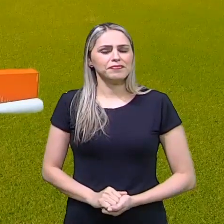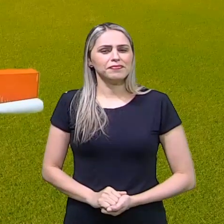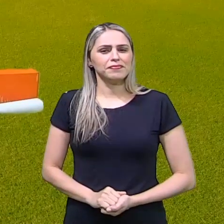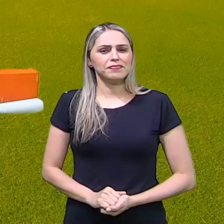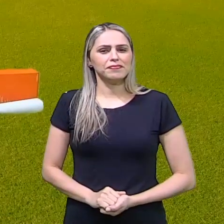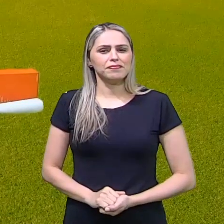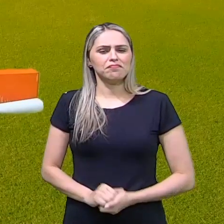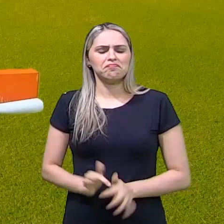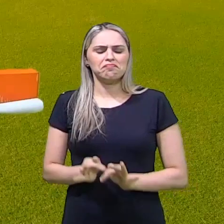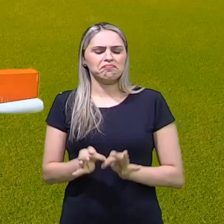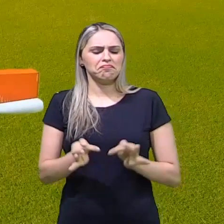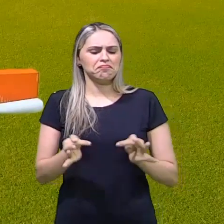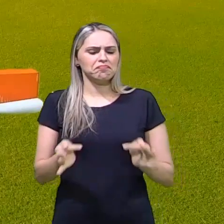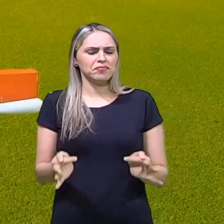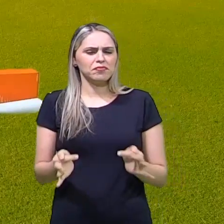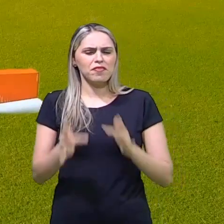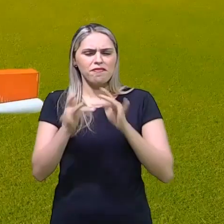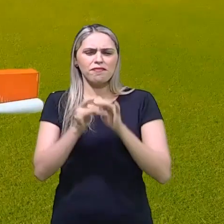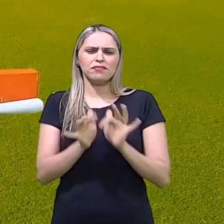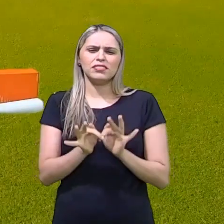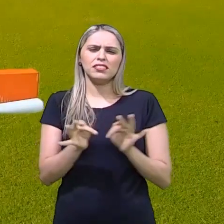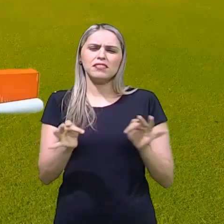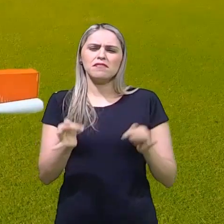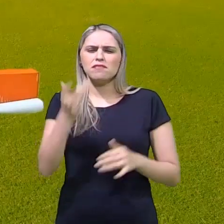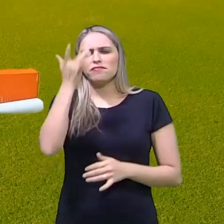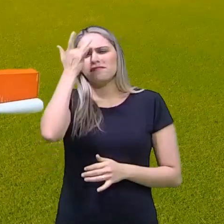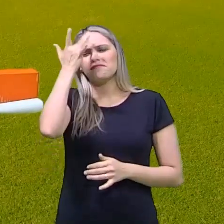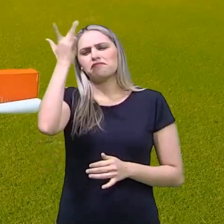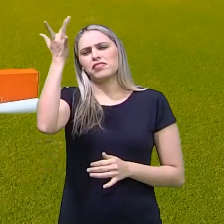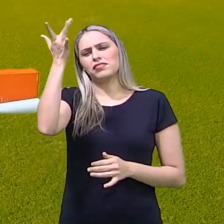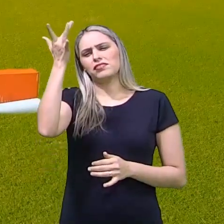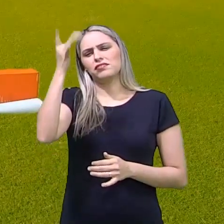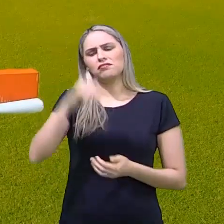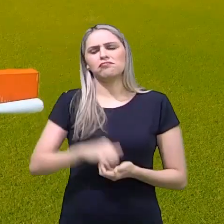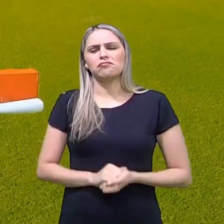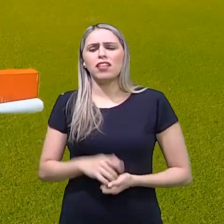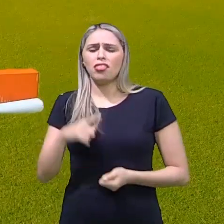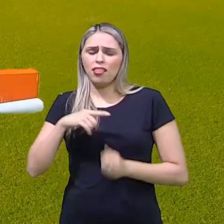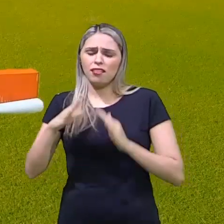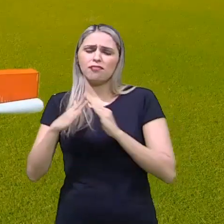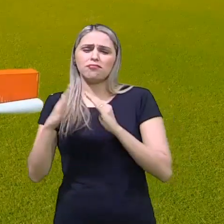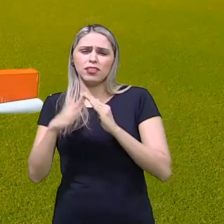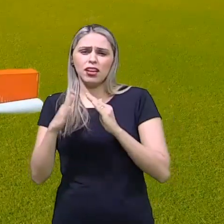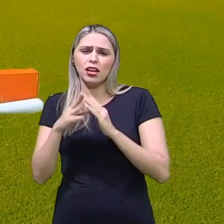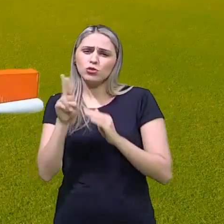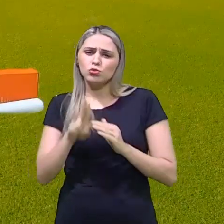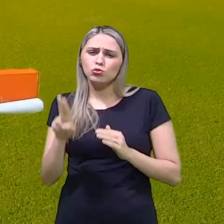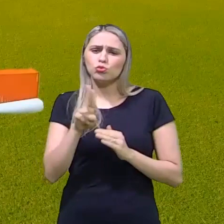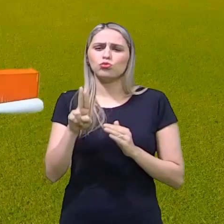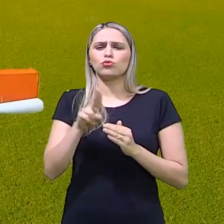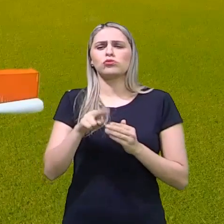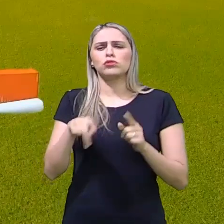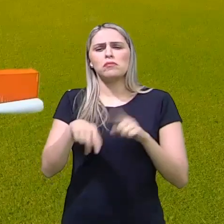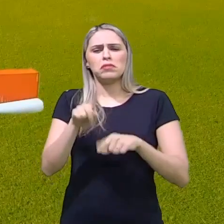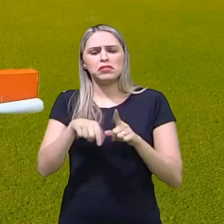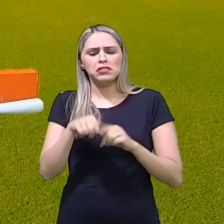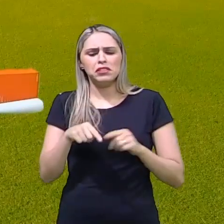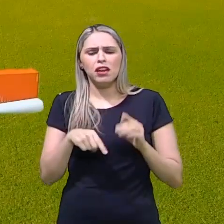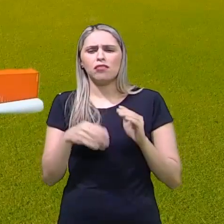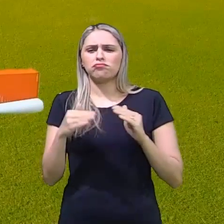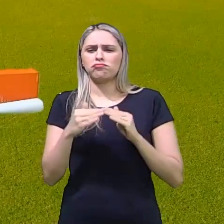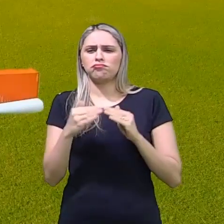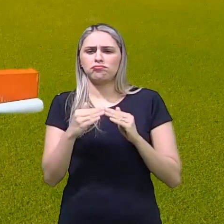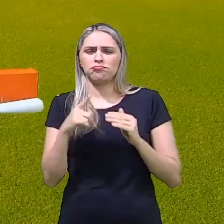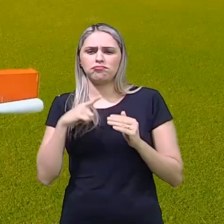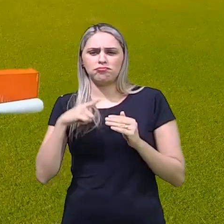Bem simples. Bem simples. O material que a gente tem em casa, a gente consegue fazer. Ele quase não conseguiu, mas aí vocês vão conseguir. Que o papai e a mamãe